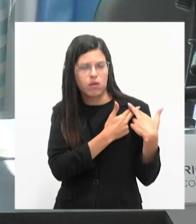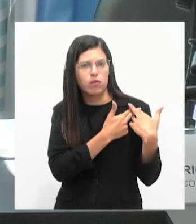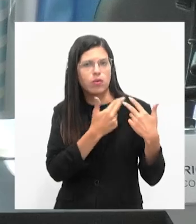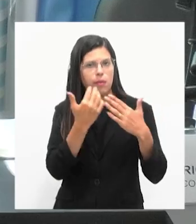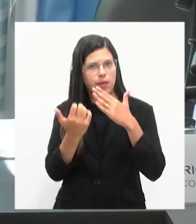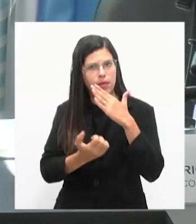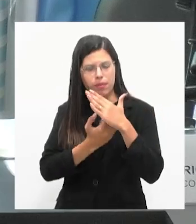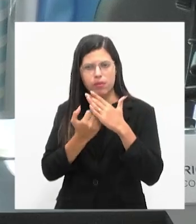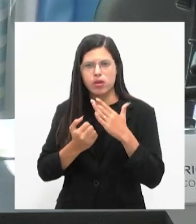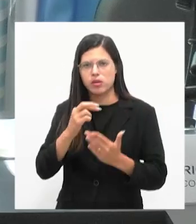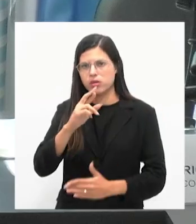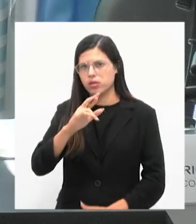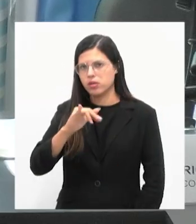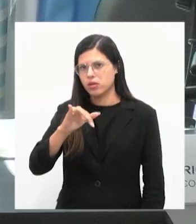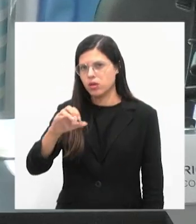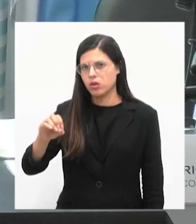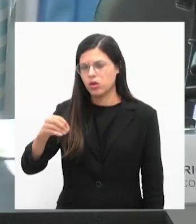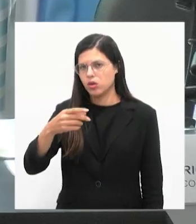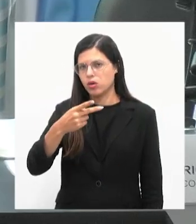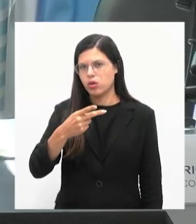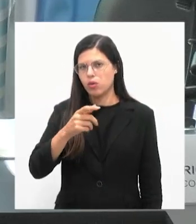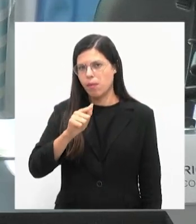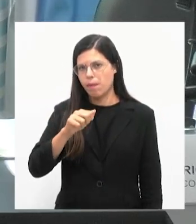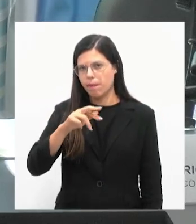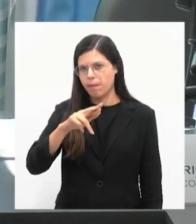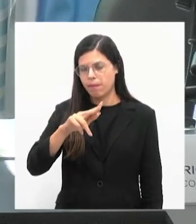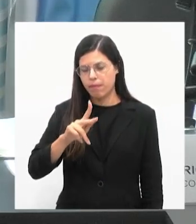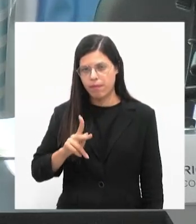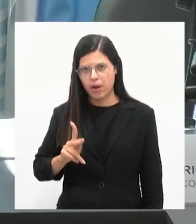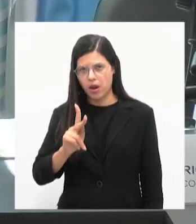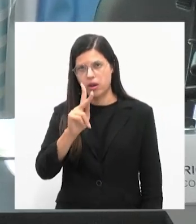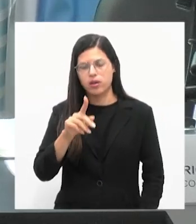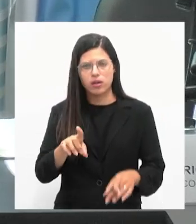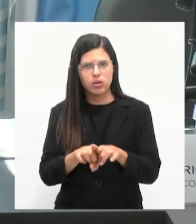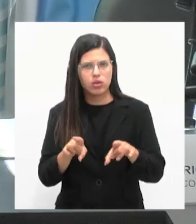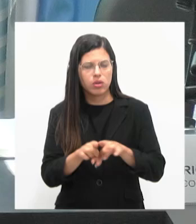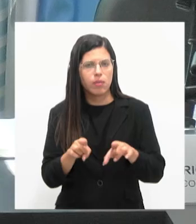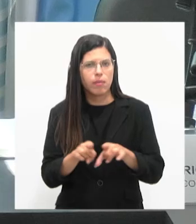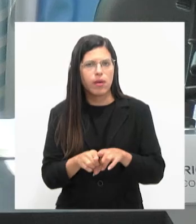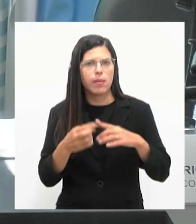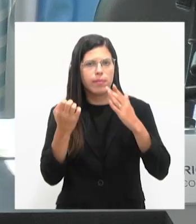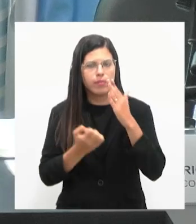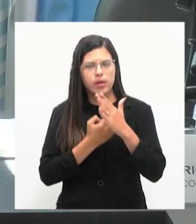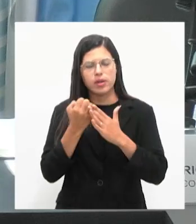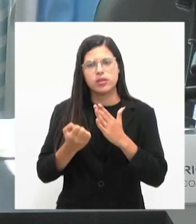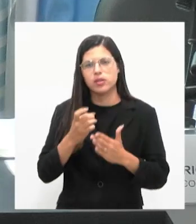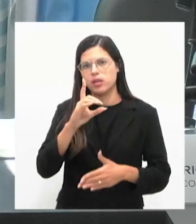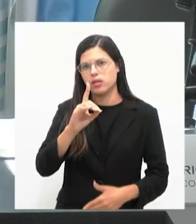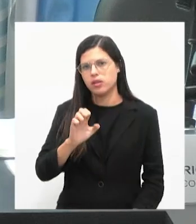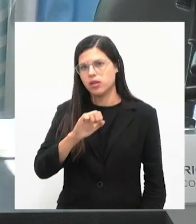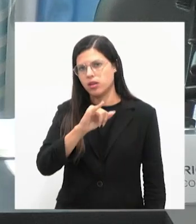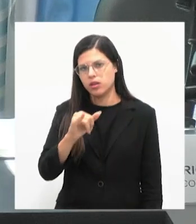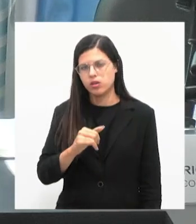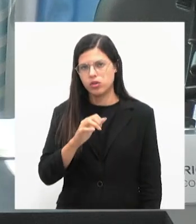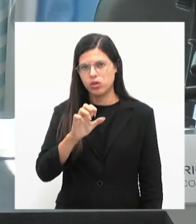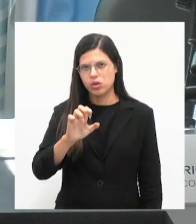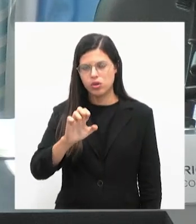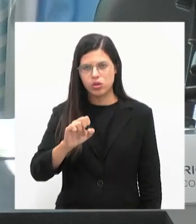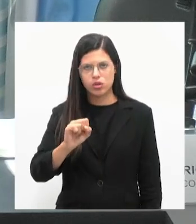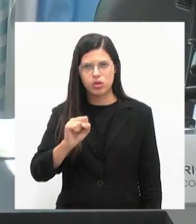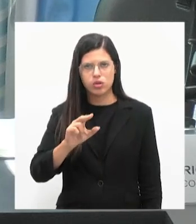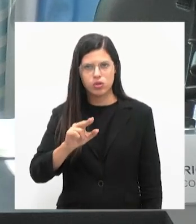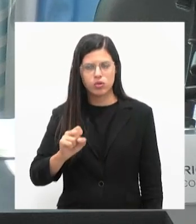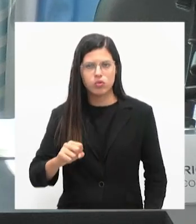Rio Parque, da empresa De Jesus Reboque e Transporte, da Jomal Auto